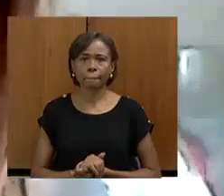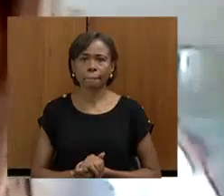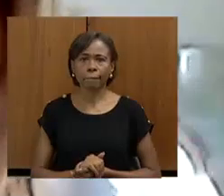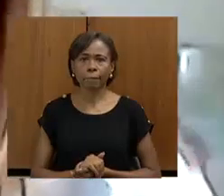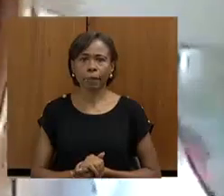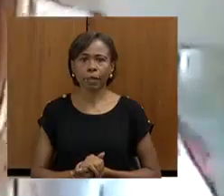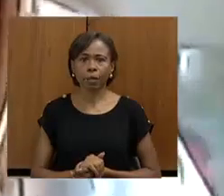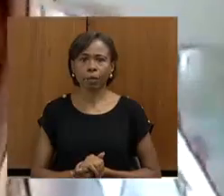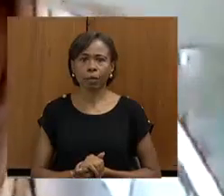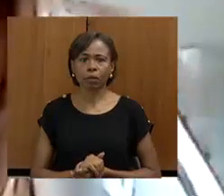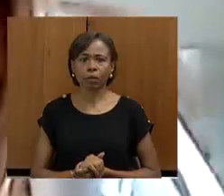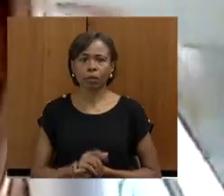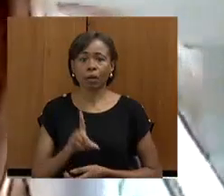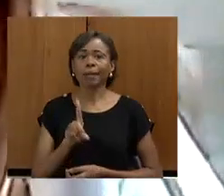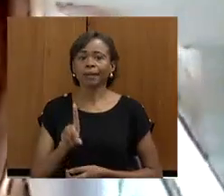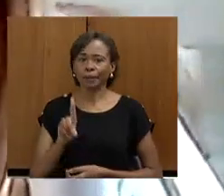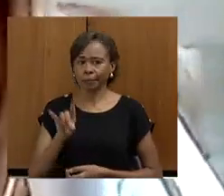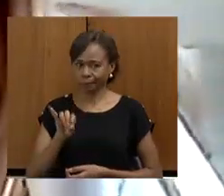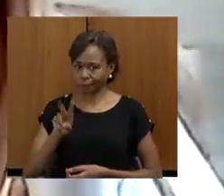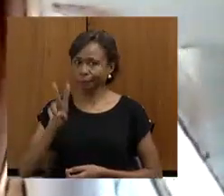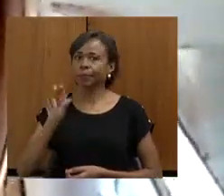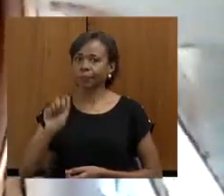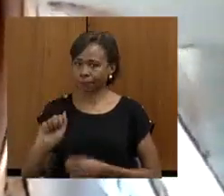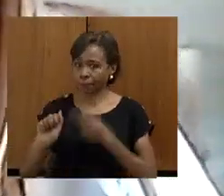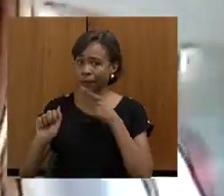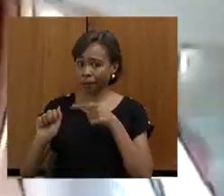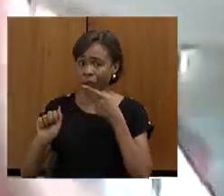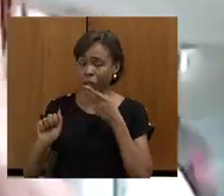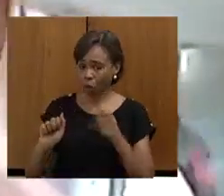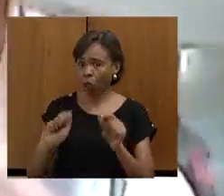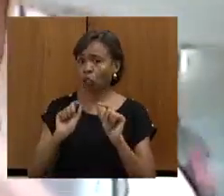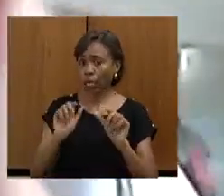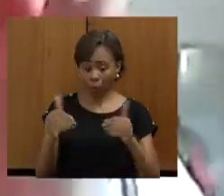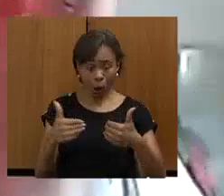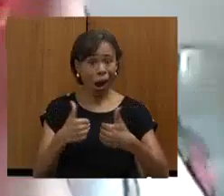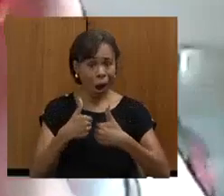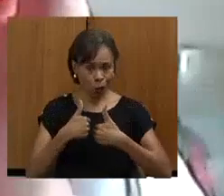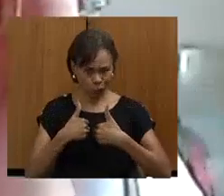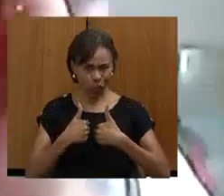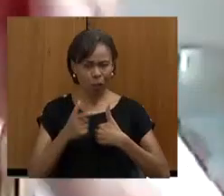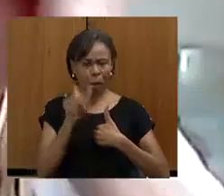a Diva falou da questão do autista ter lembranças muito